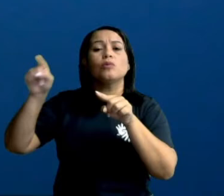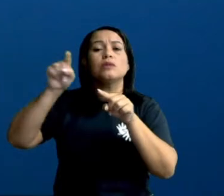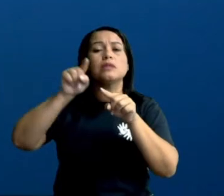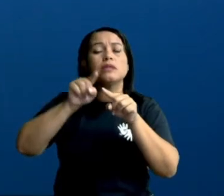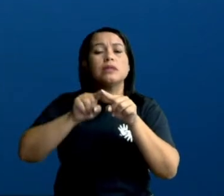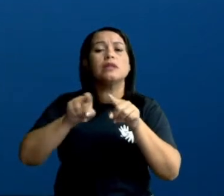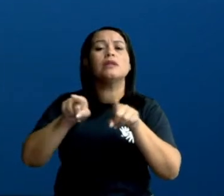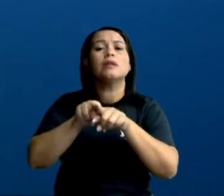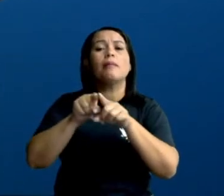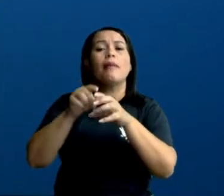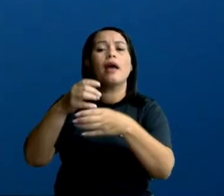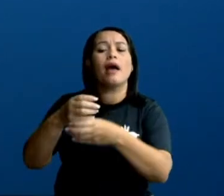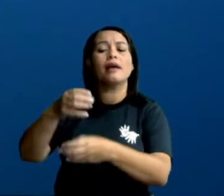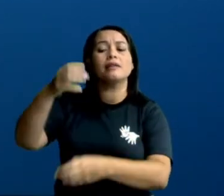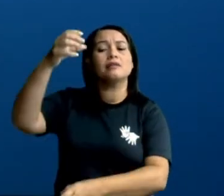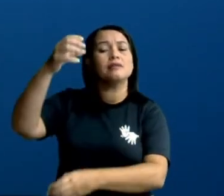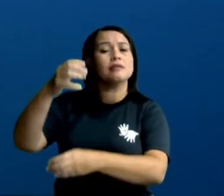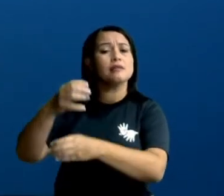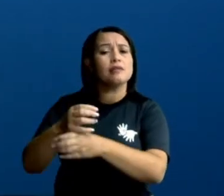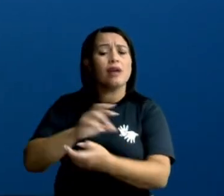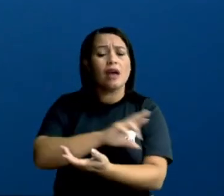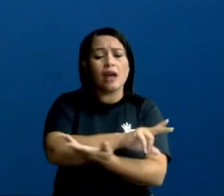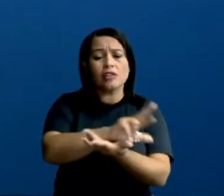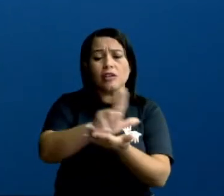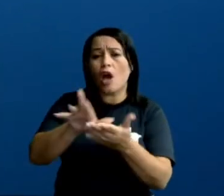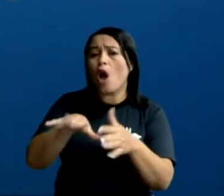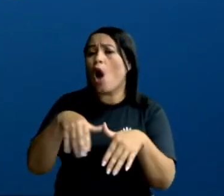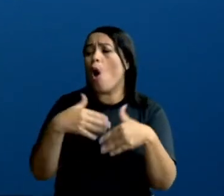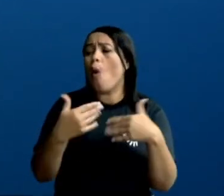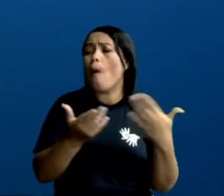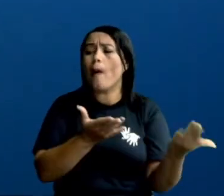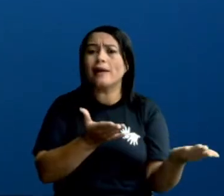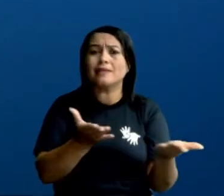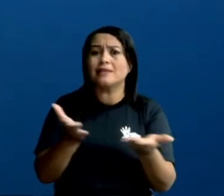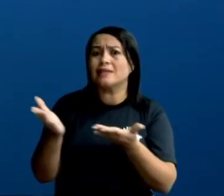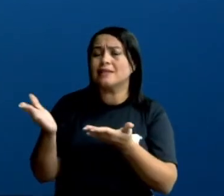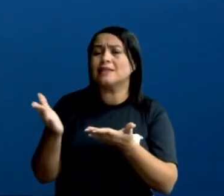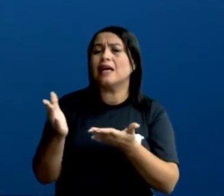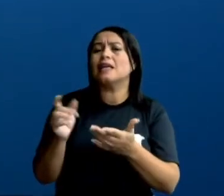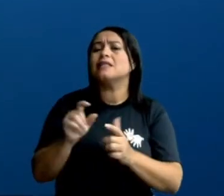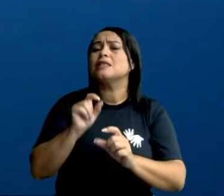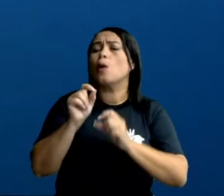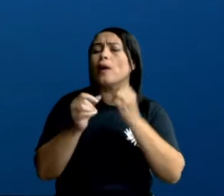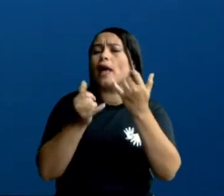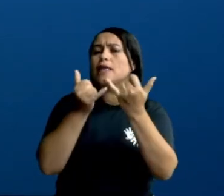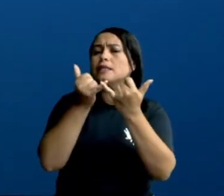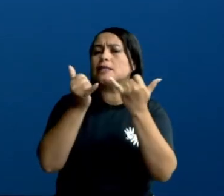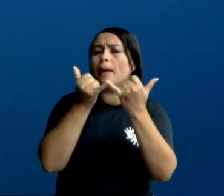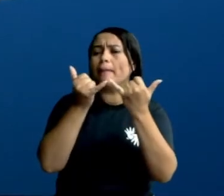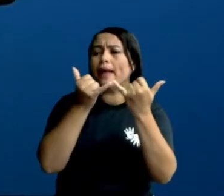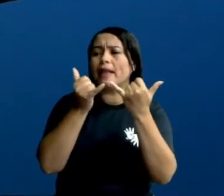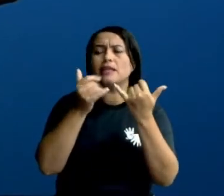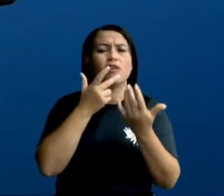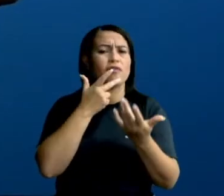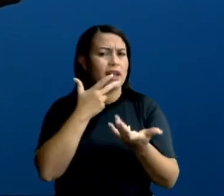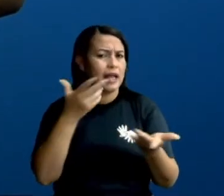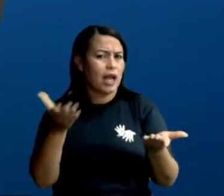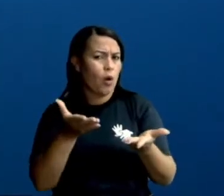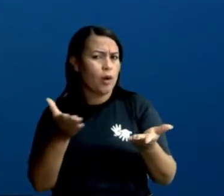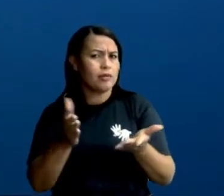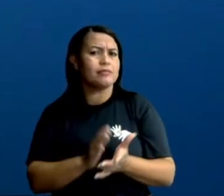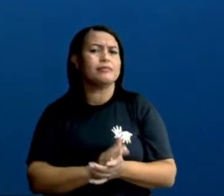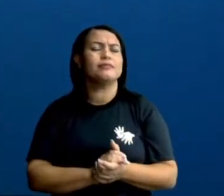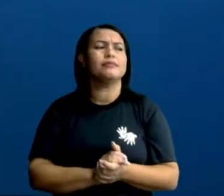esfera, o cubo. Então, quais dessas figuras aí são semelhantes a essas que eu acabei de